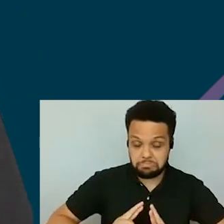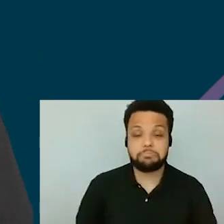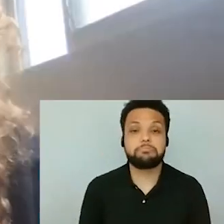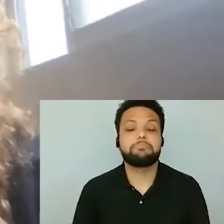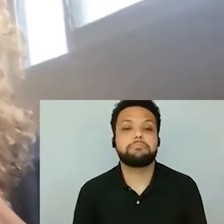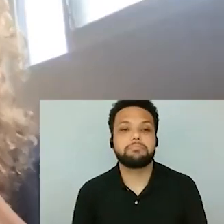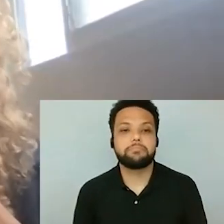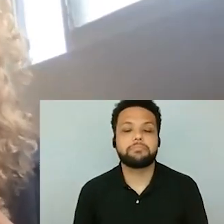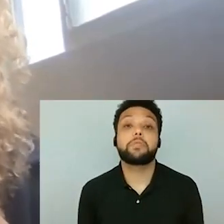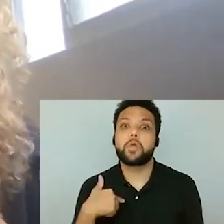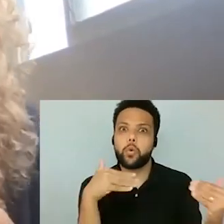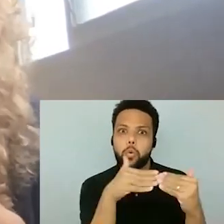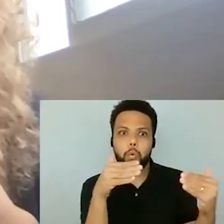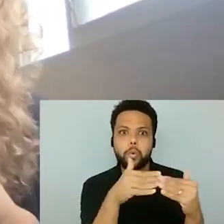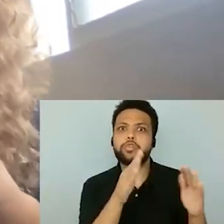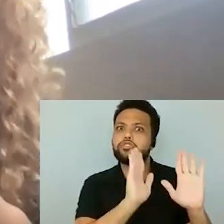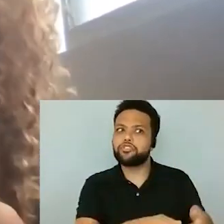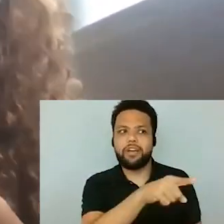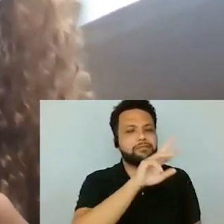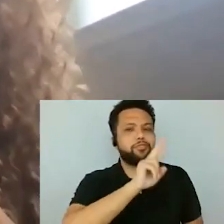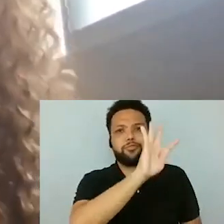Eu concordo. Para mim, você já falou tudo.